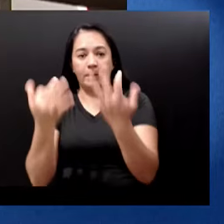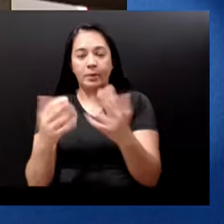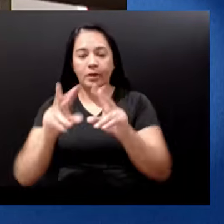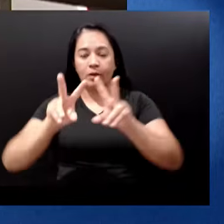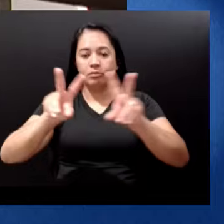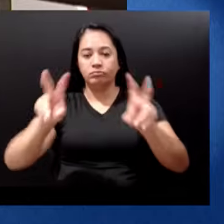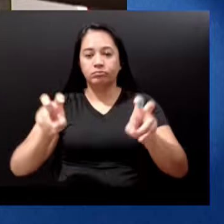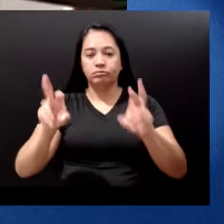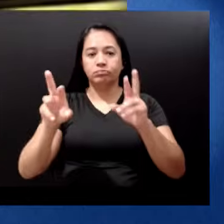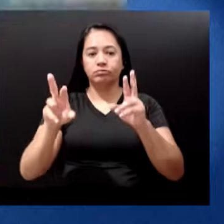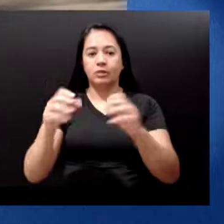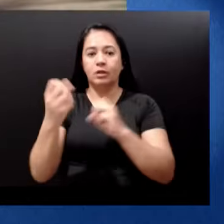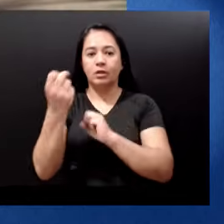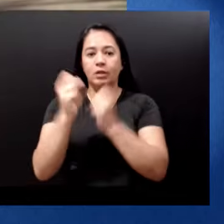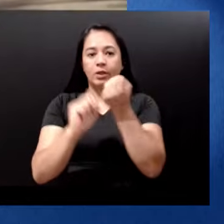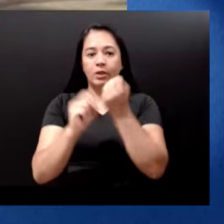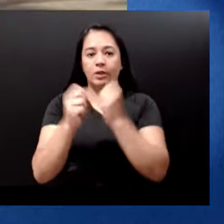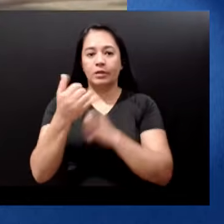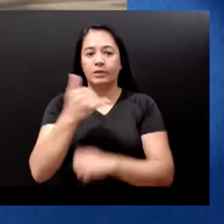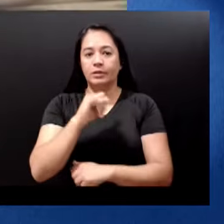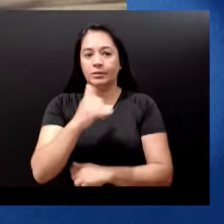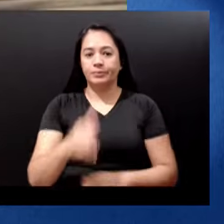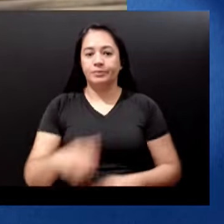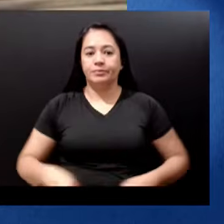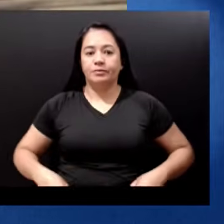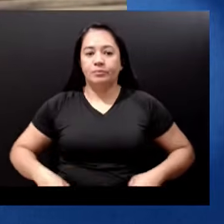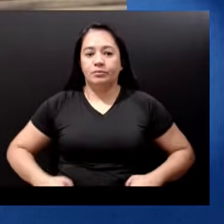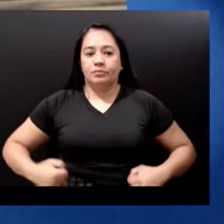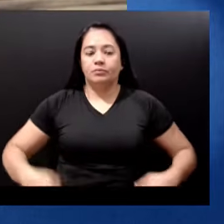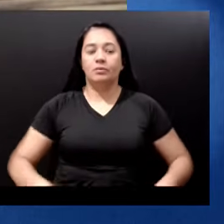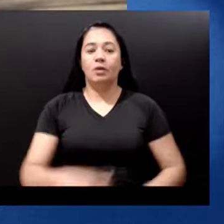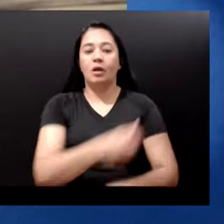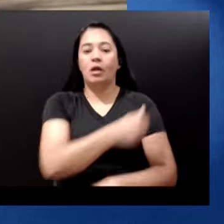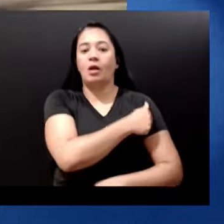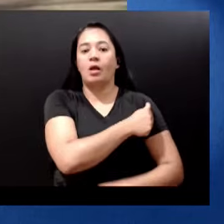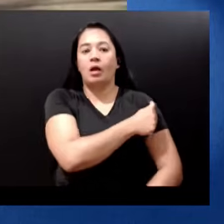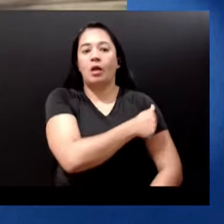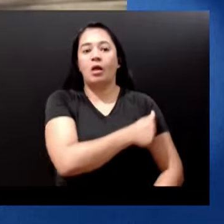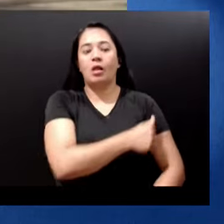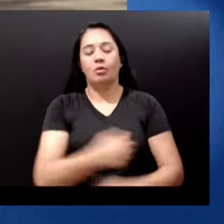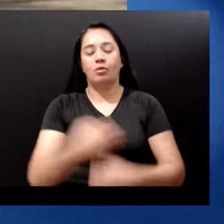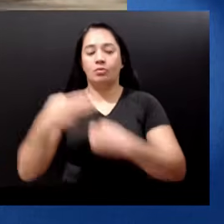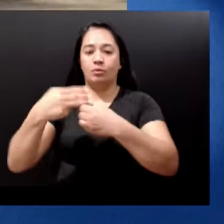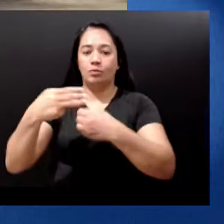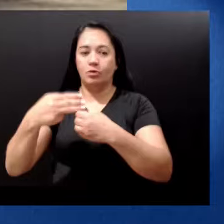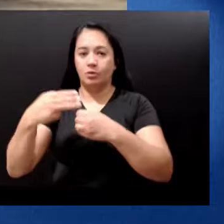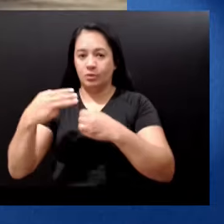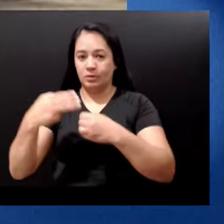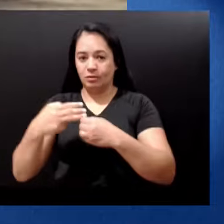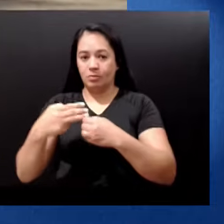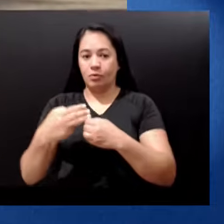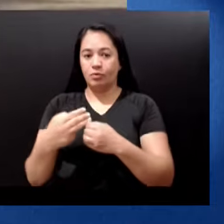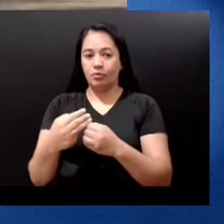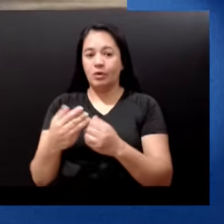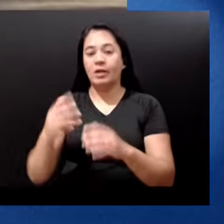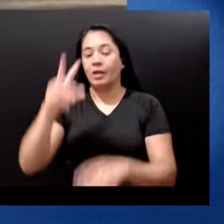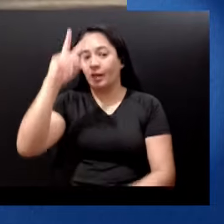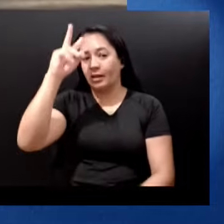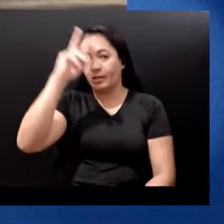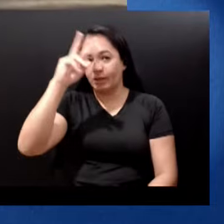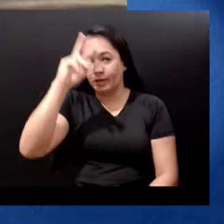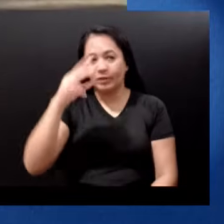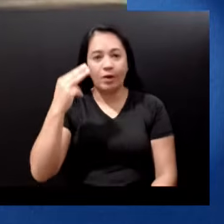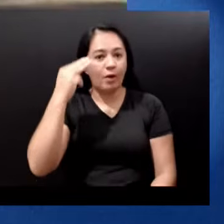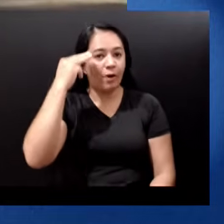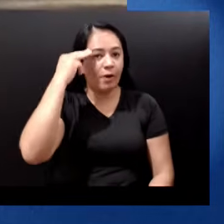indústria eletroeletrônica. Alunos da Rede Municipal de Ensino mergulham na história da memória